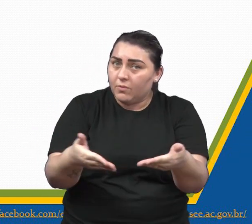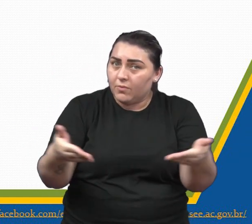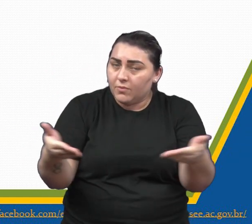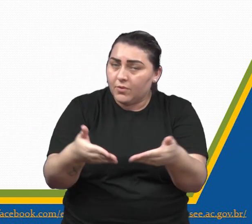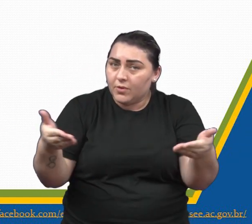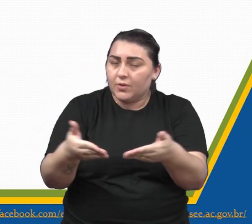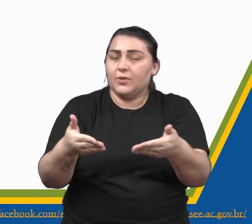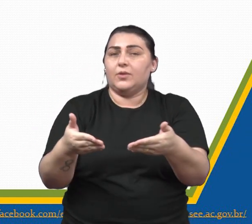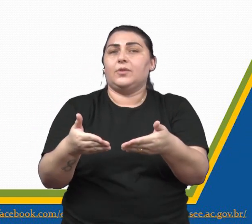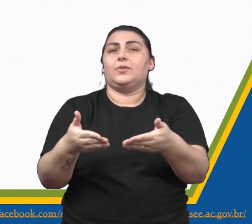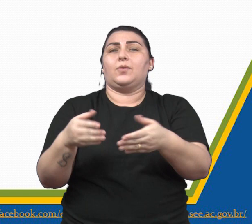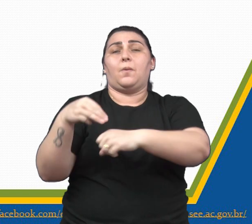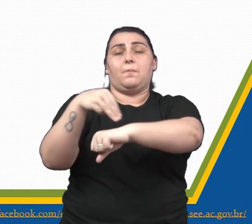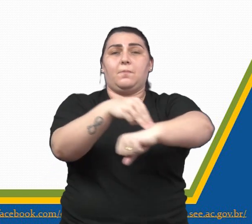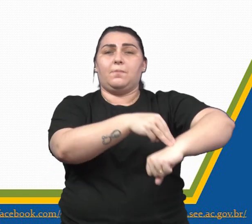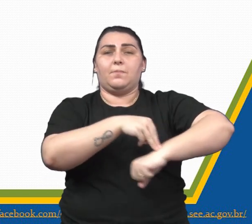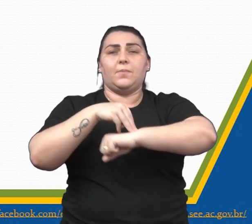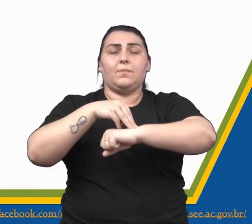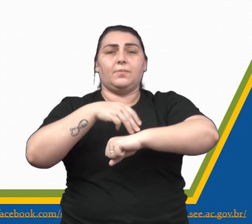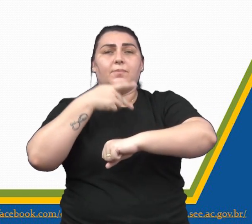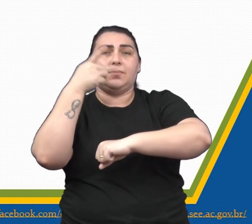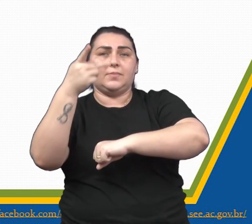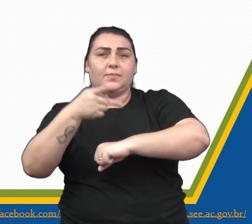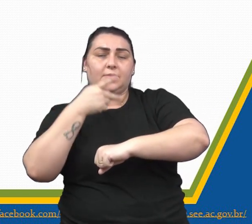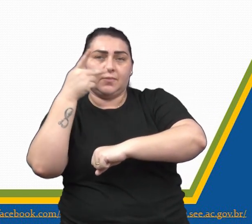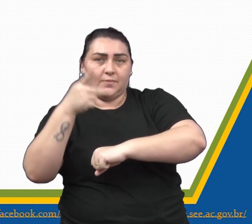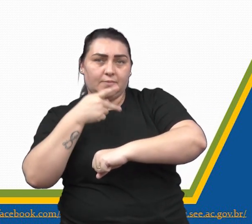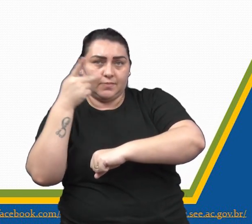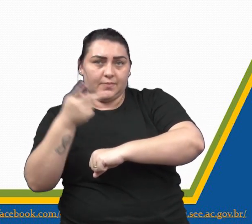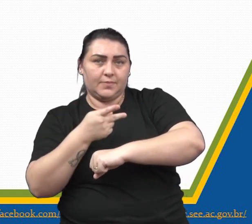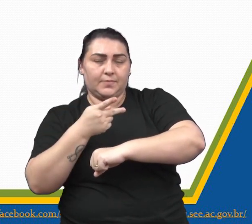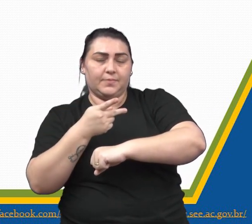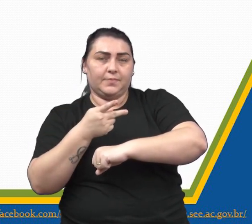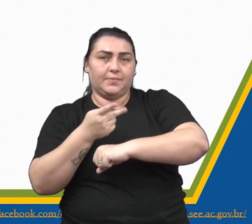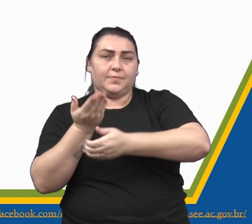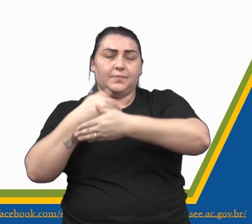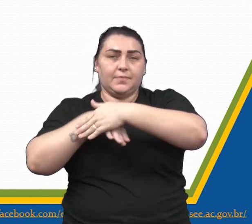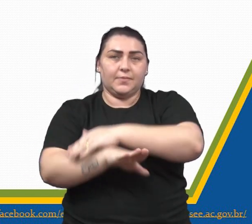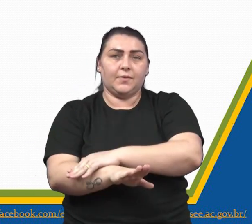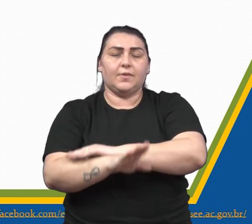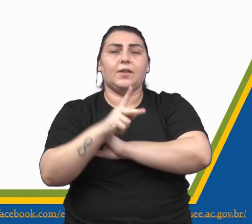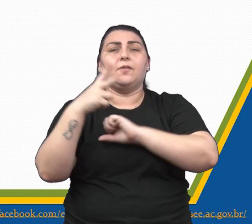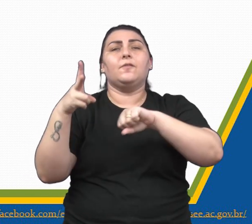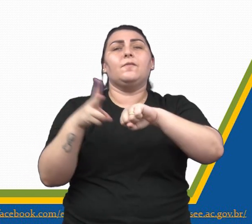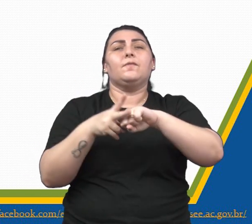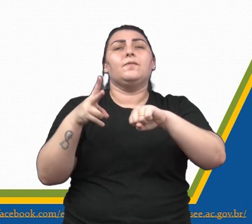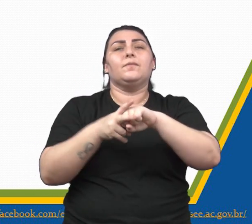se realiza no momento da fala ou de maneira habitual, dizemos que o verbo